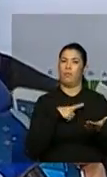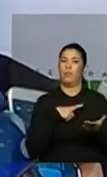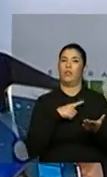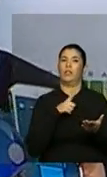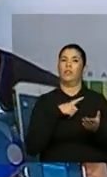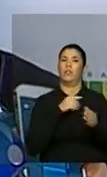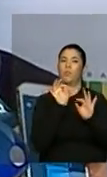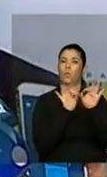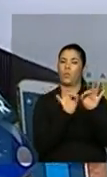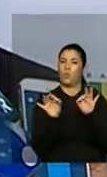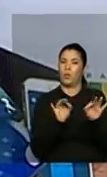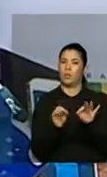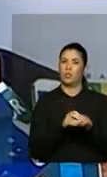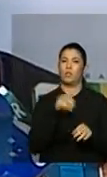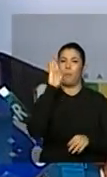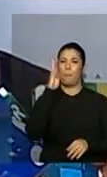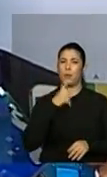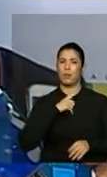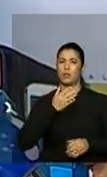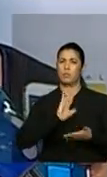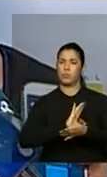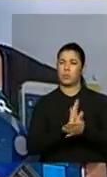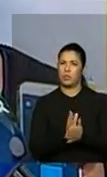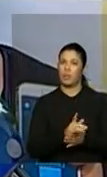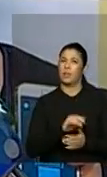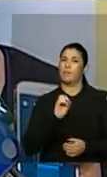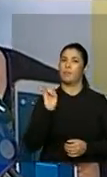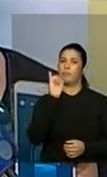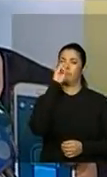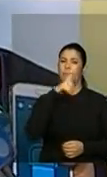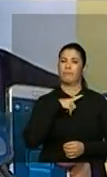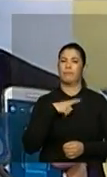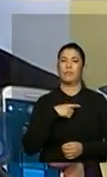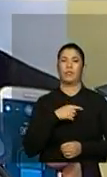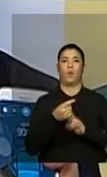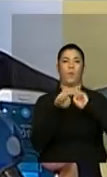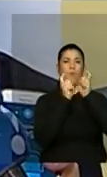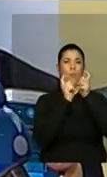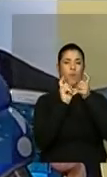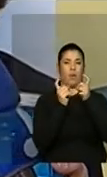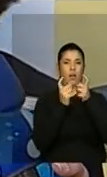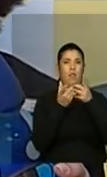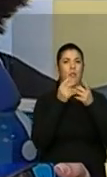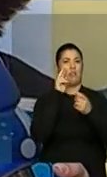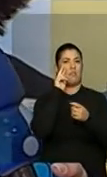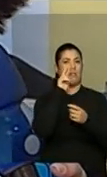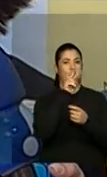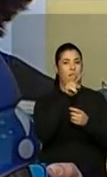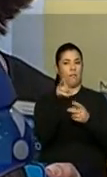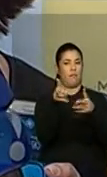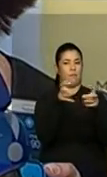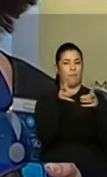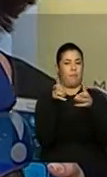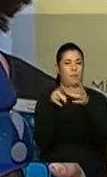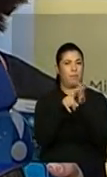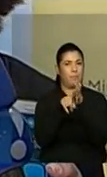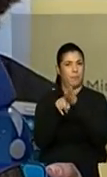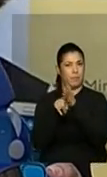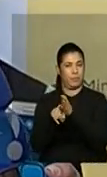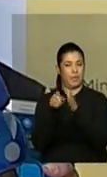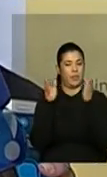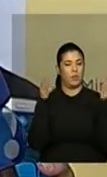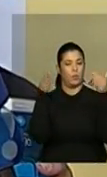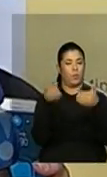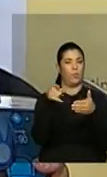Brasil Sem Miséria, mas essa ideia de ter uma coordenação que olhe para que a população mais pobre